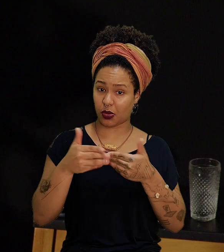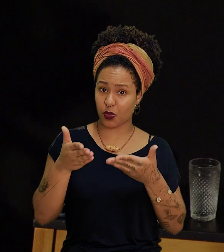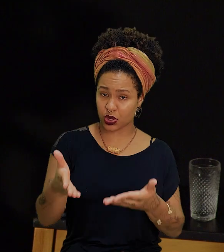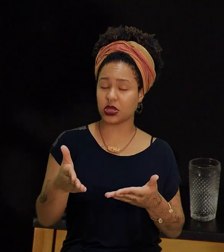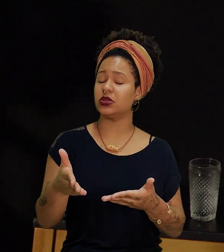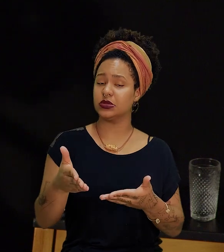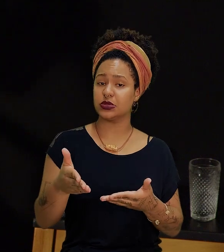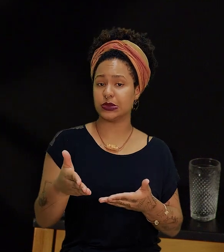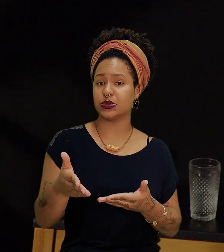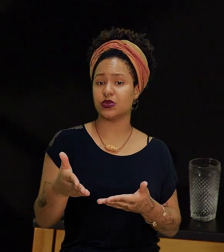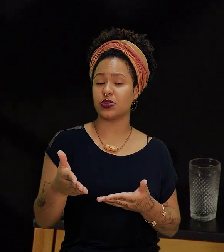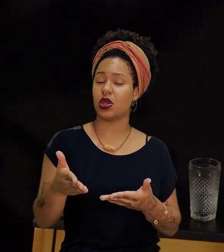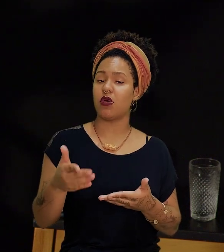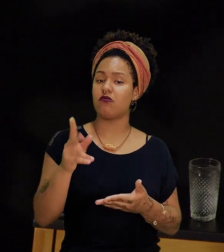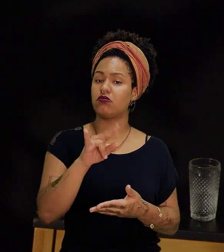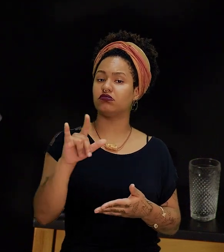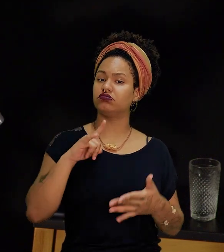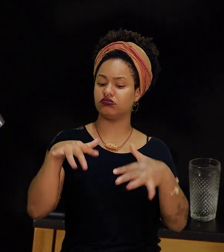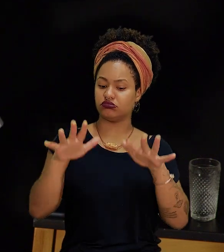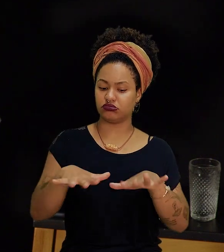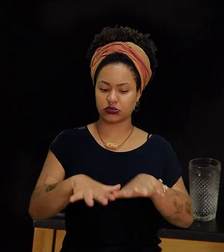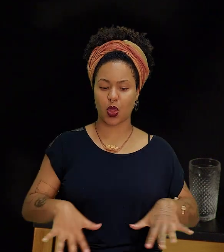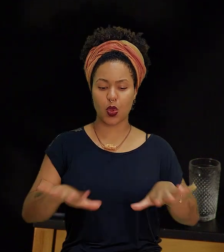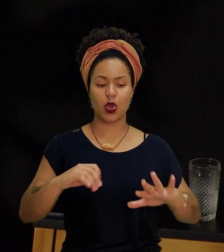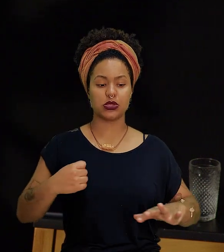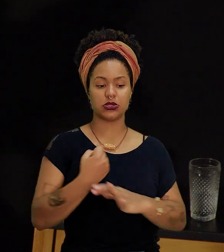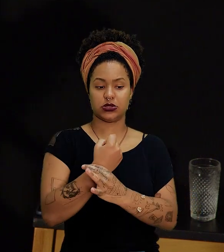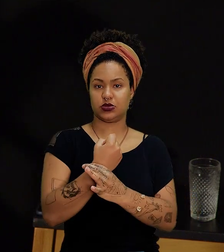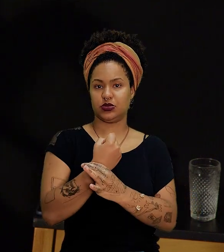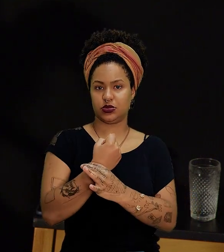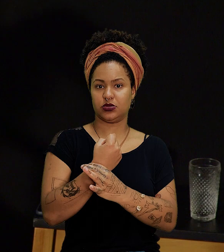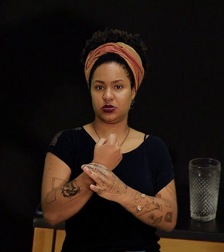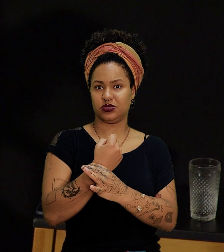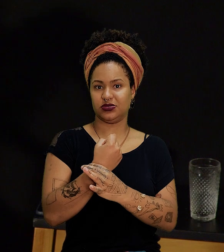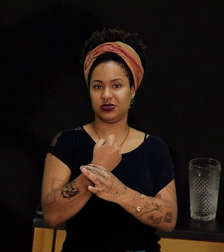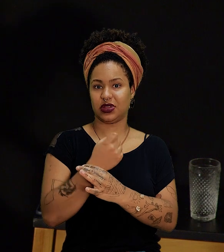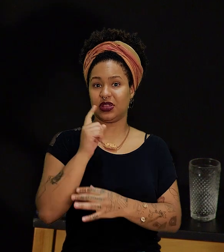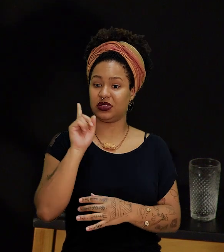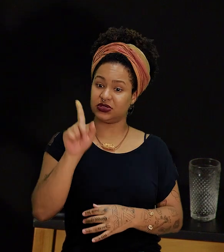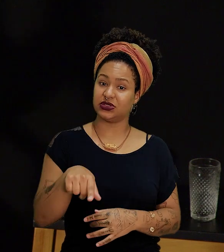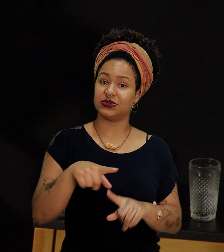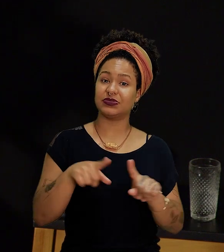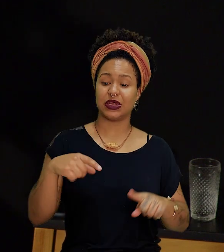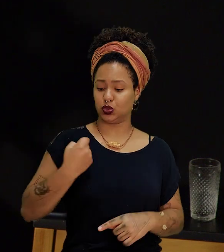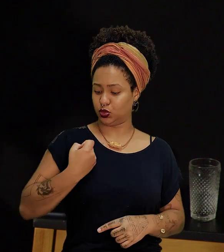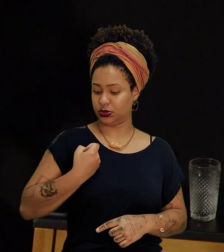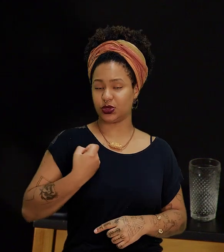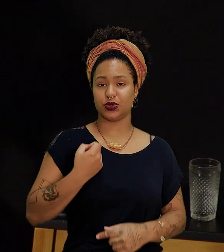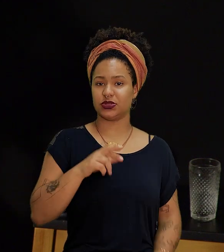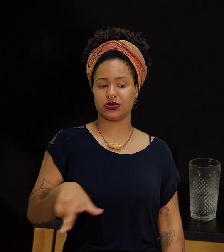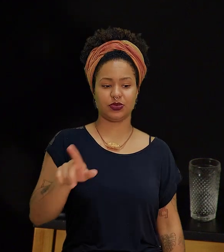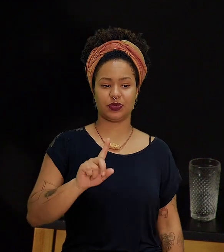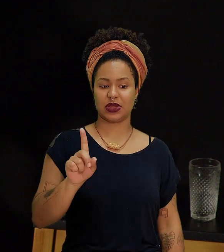Por essa razão é que vão ficar no terreno seguro, 1,5, tá certo? Mas não é um